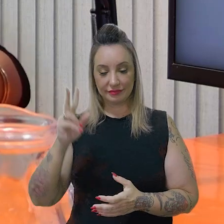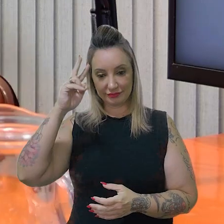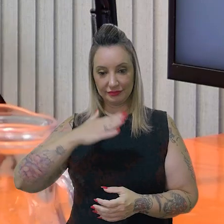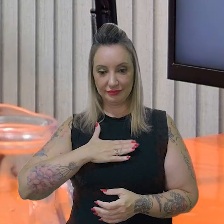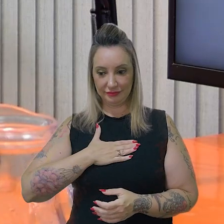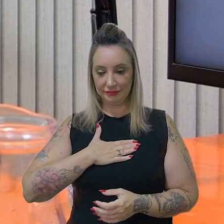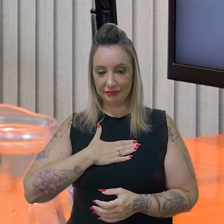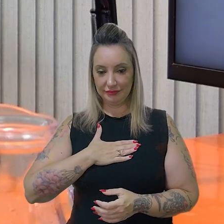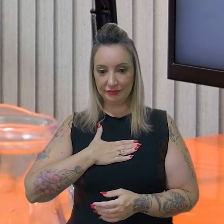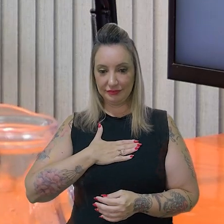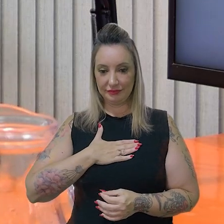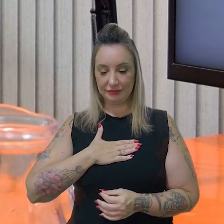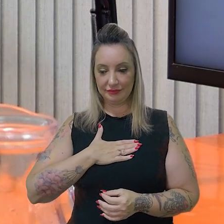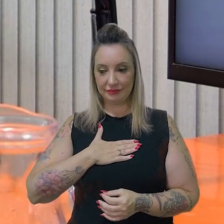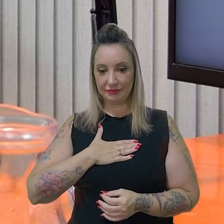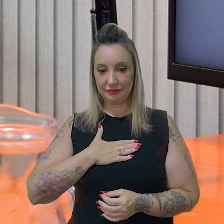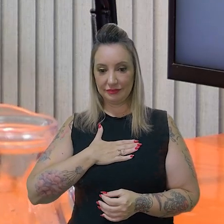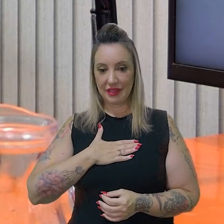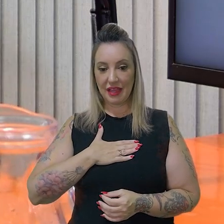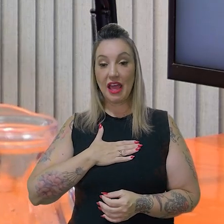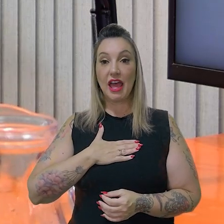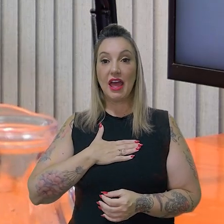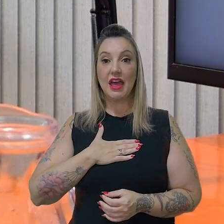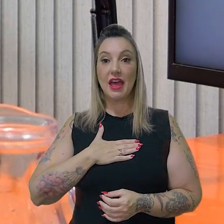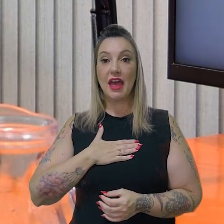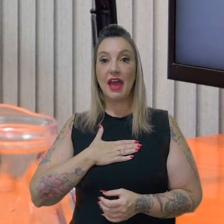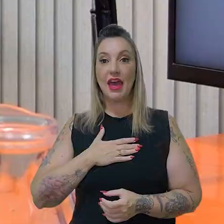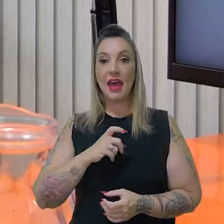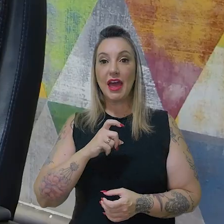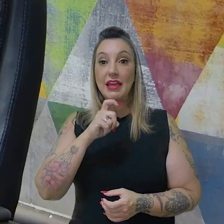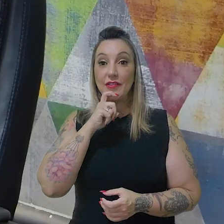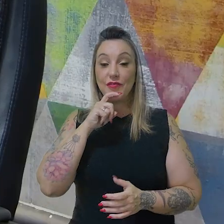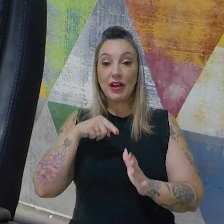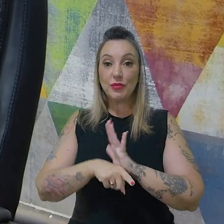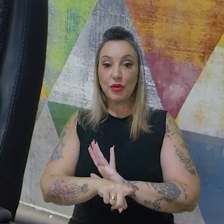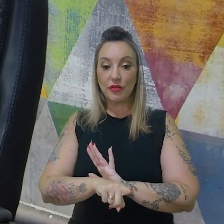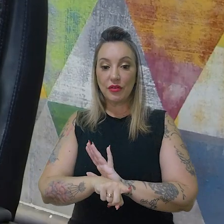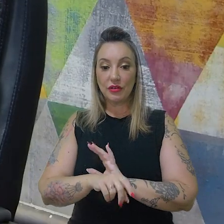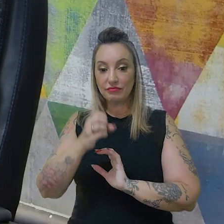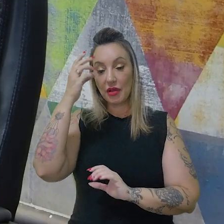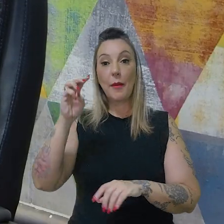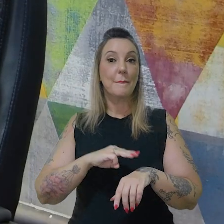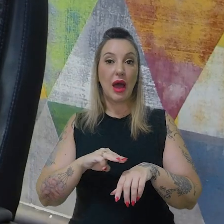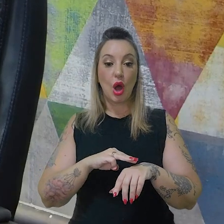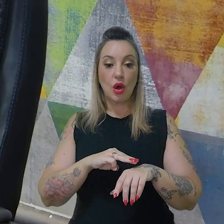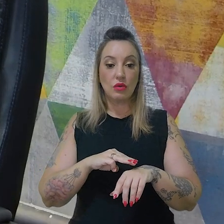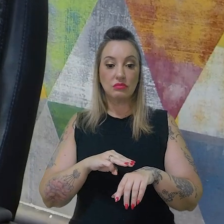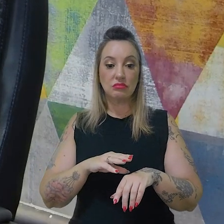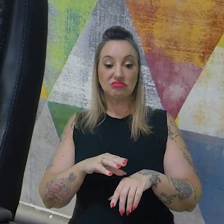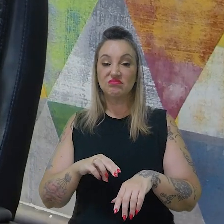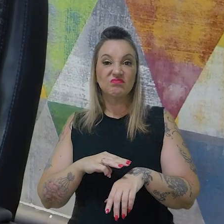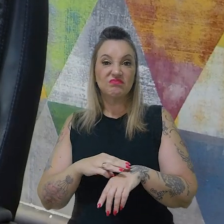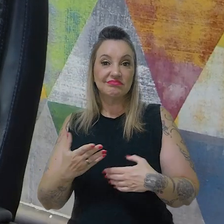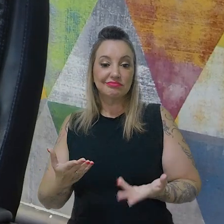minha a minha é Inverno Profundo é e e eu lembro que não tinha marrom na minha realmente assim marrom é